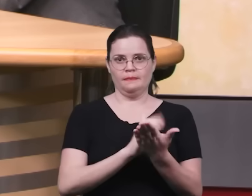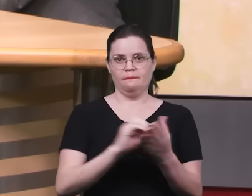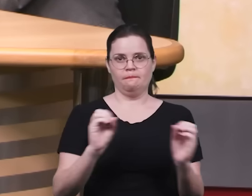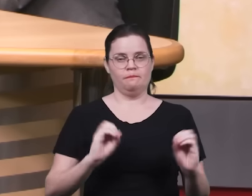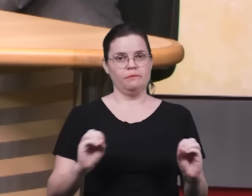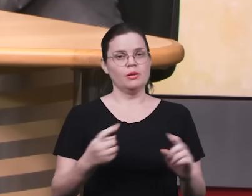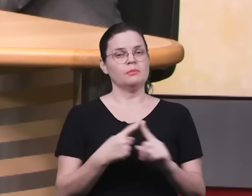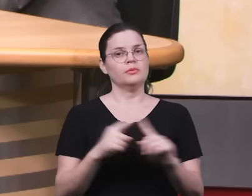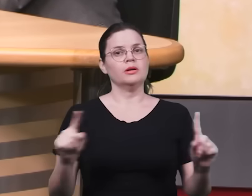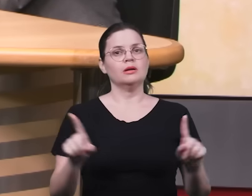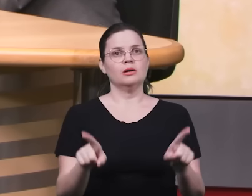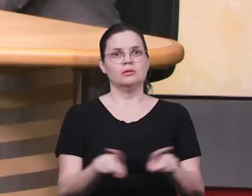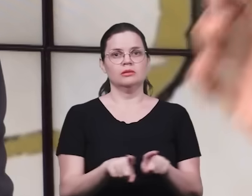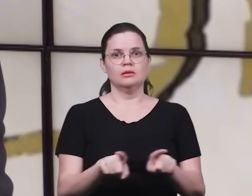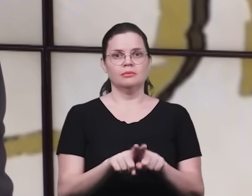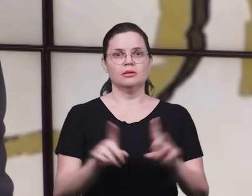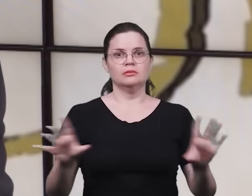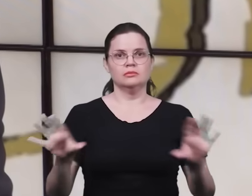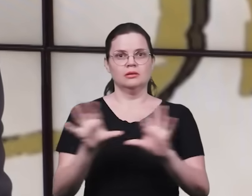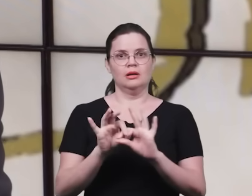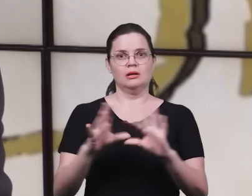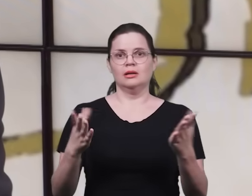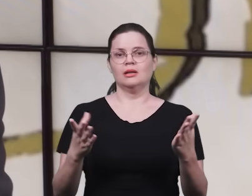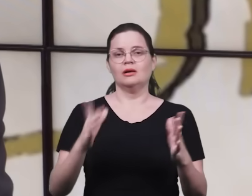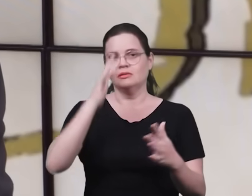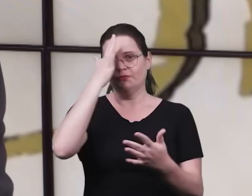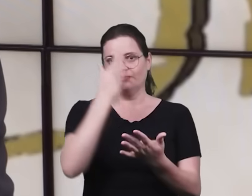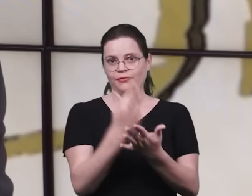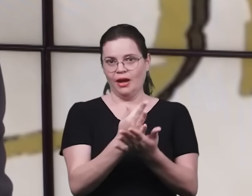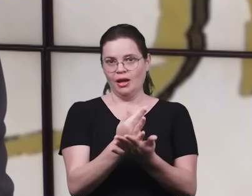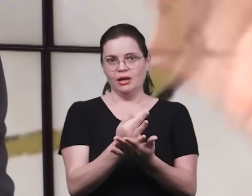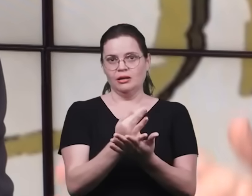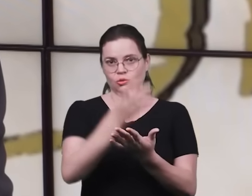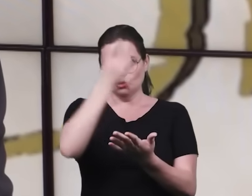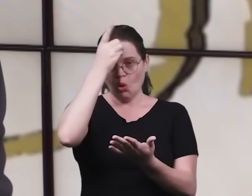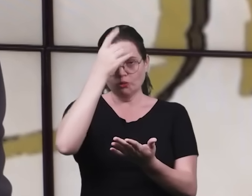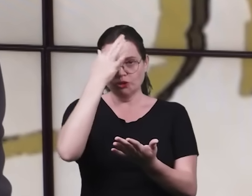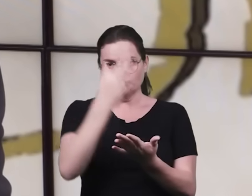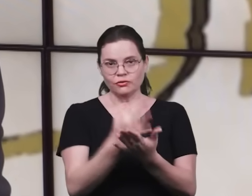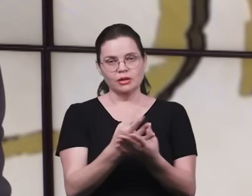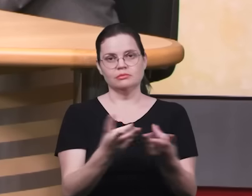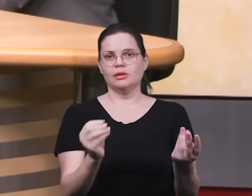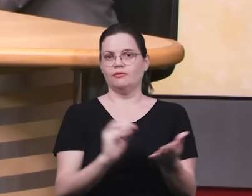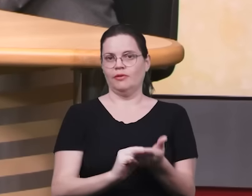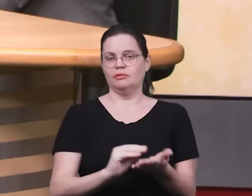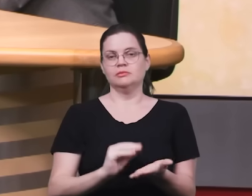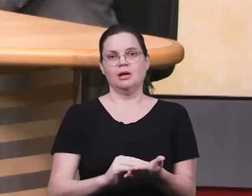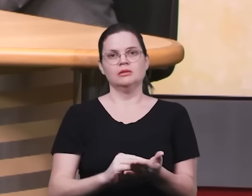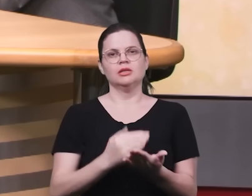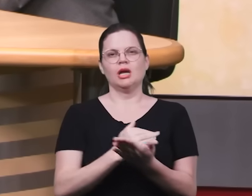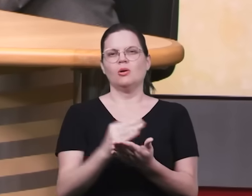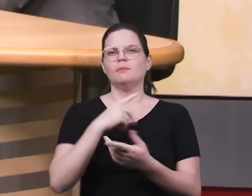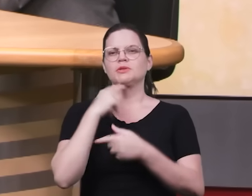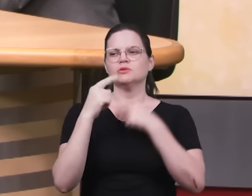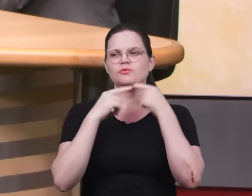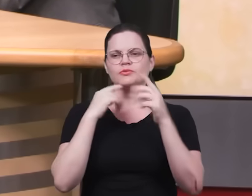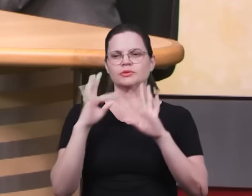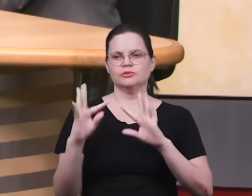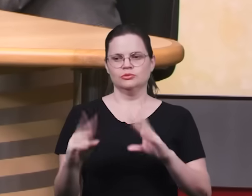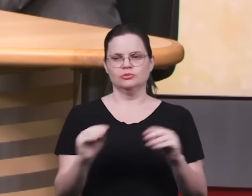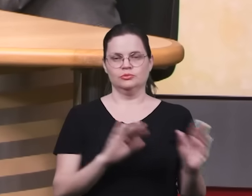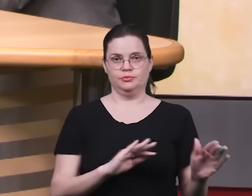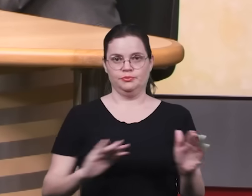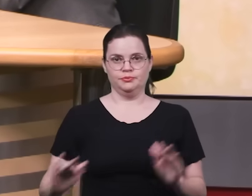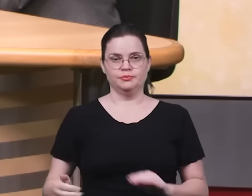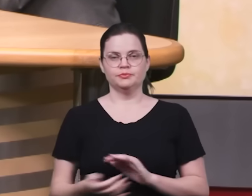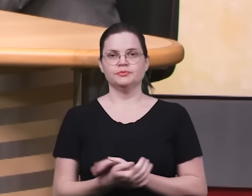programa anterior. Na verdade, é a ausência do dom de fé. Aí começa a duvidar de tudo. Exato, começa a duvidar de tudo. Agora,